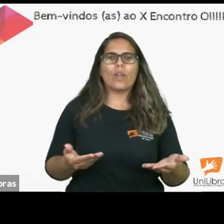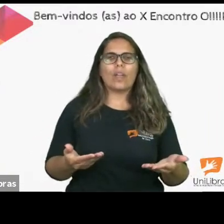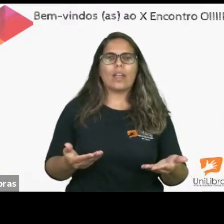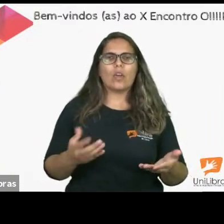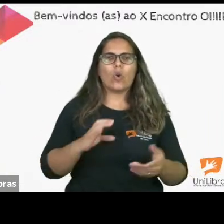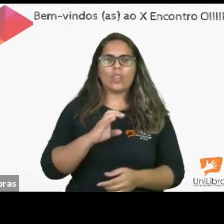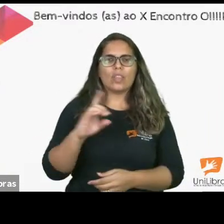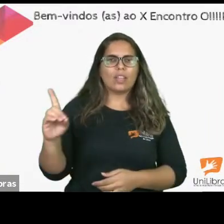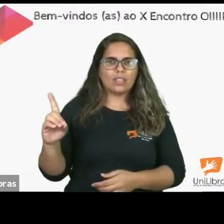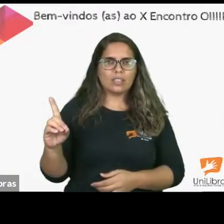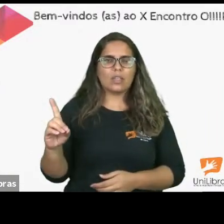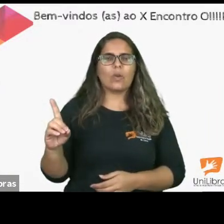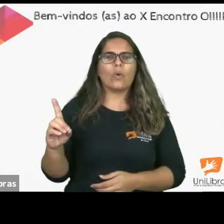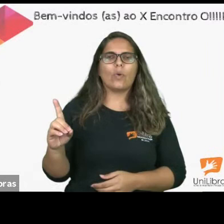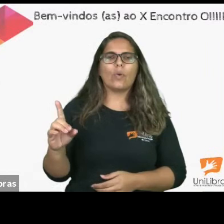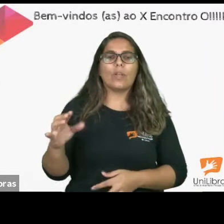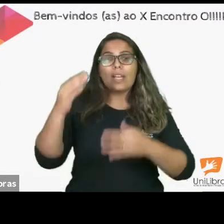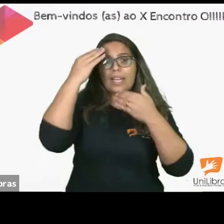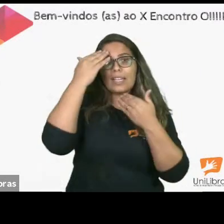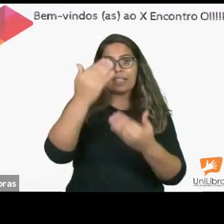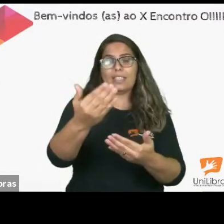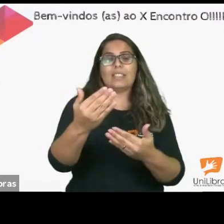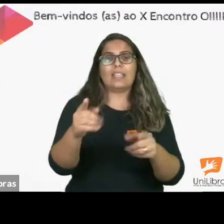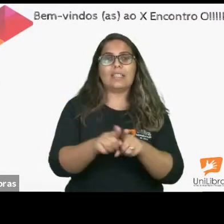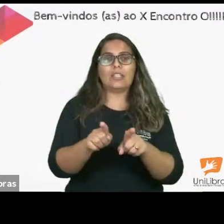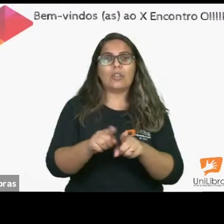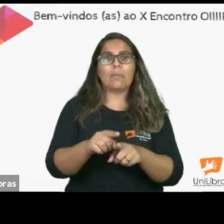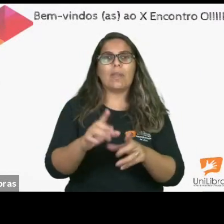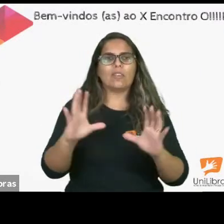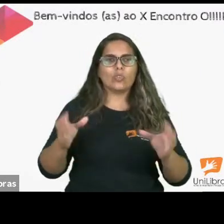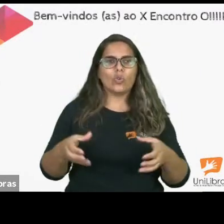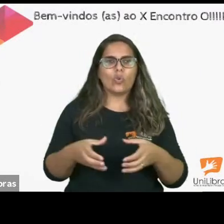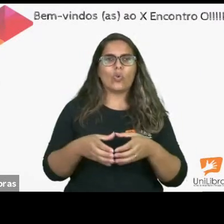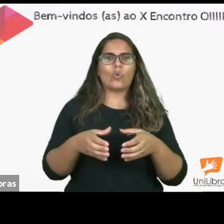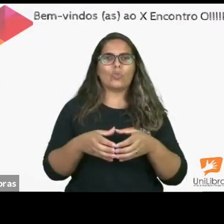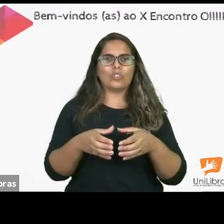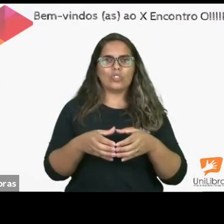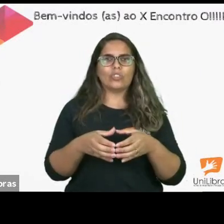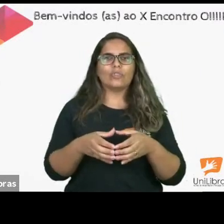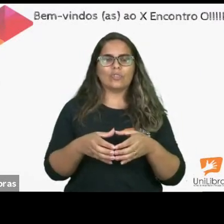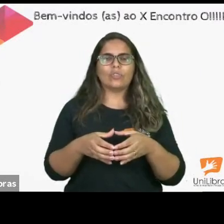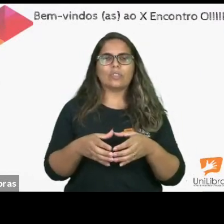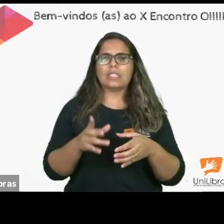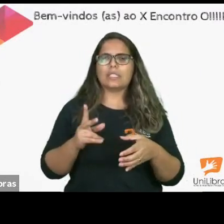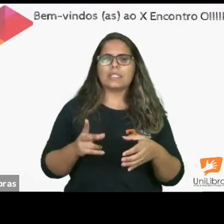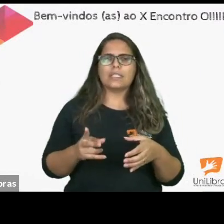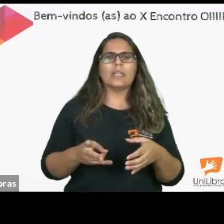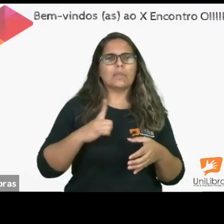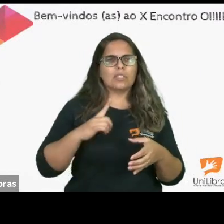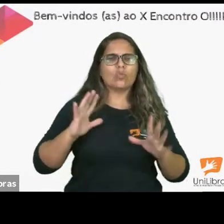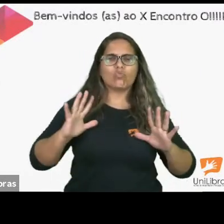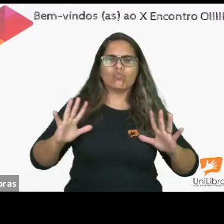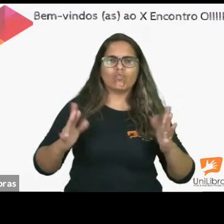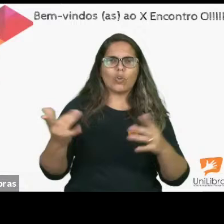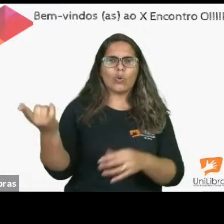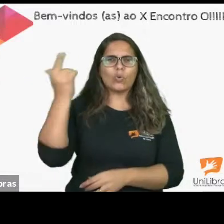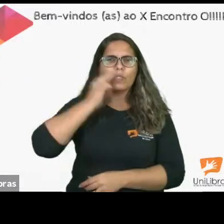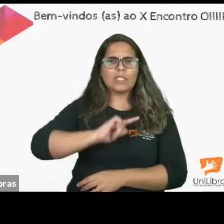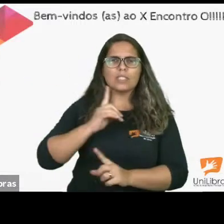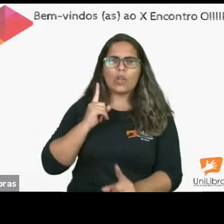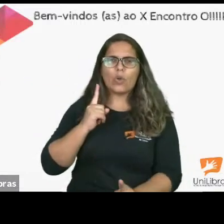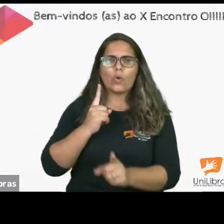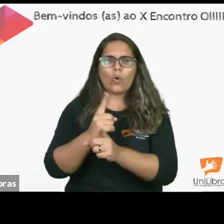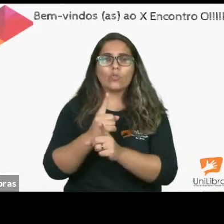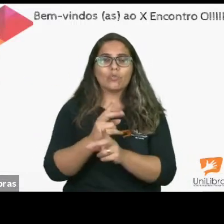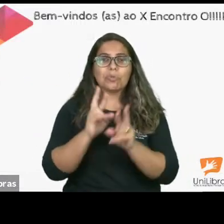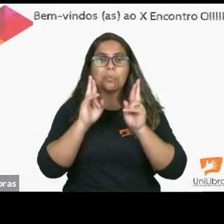sobre sua moderação, e agradecer a esse coletivo, e que foi, está sendo um sucesso esse encontro, esperamos